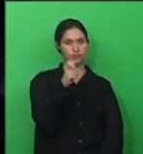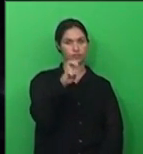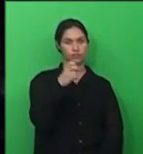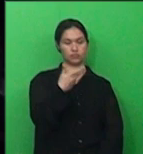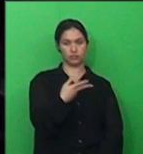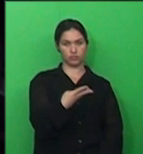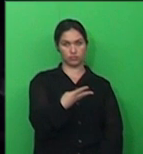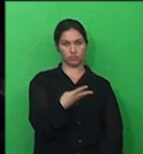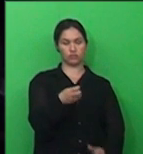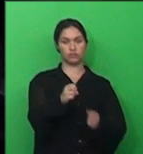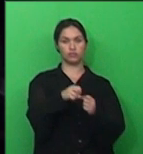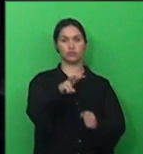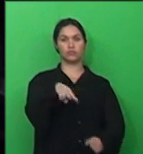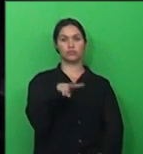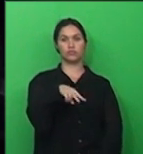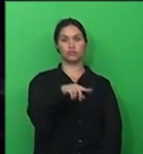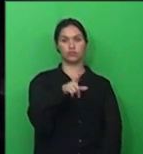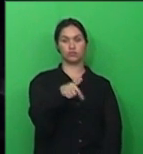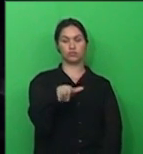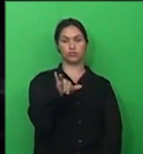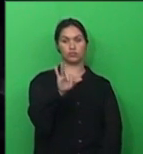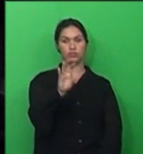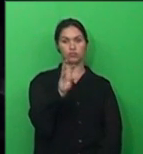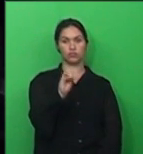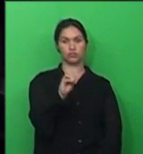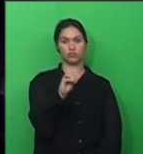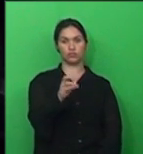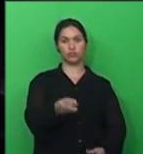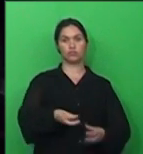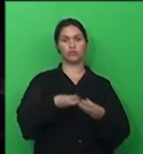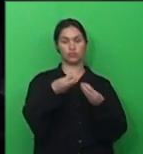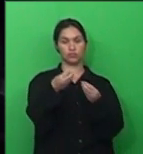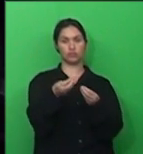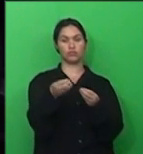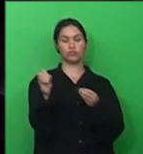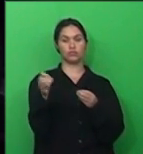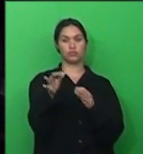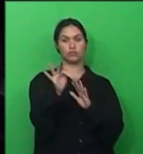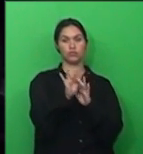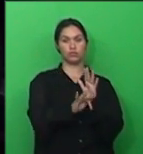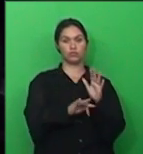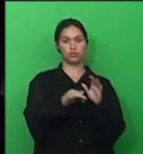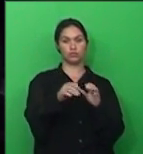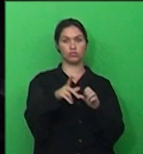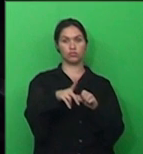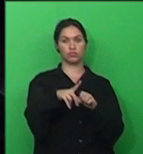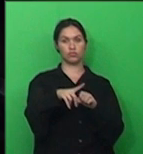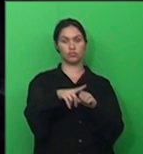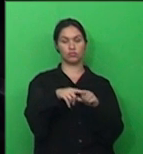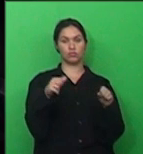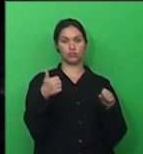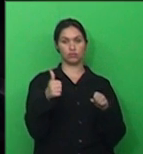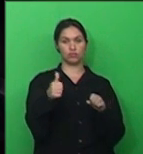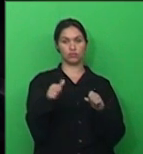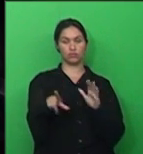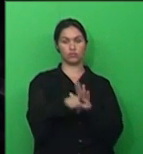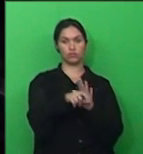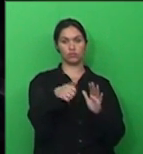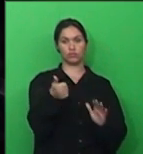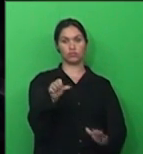154/17, de autoria do vereador Zairo Casagrande, que dá nova redação ao artigo 1º da lei